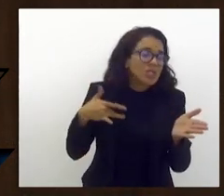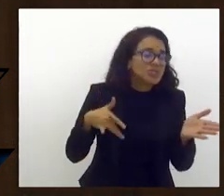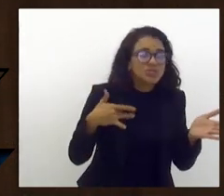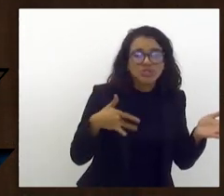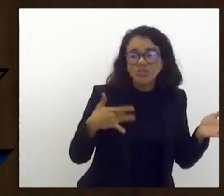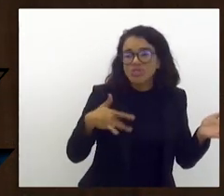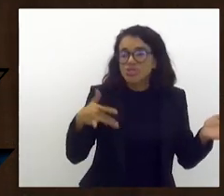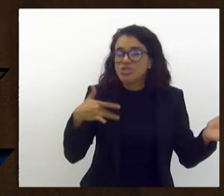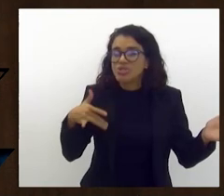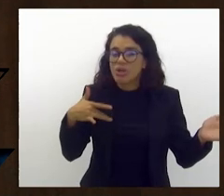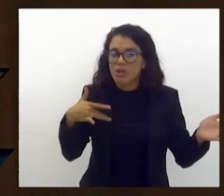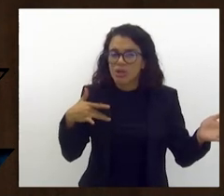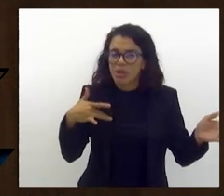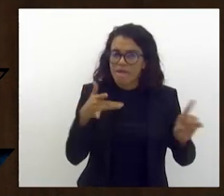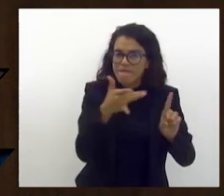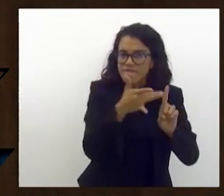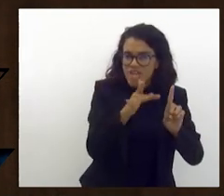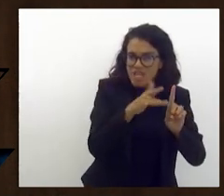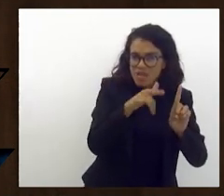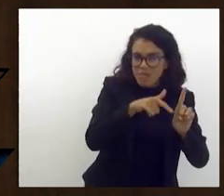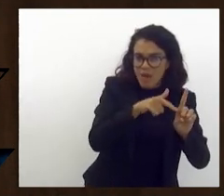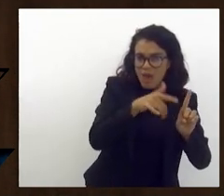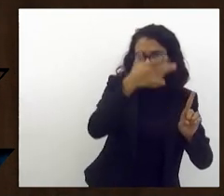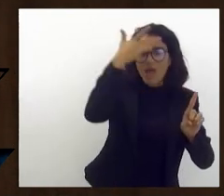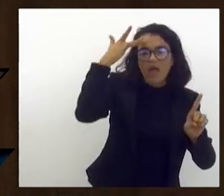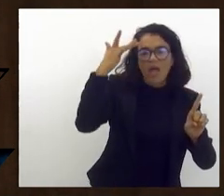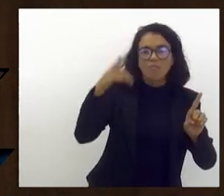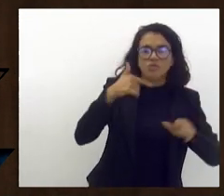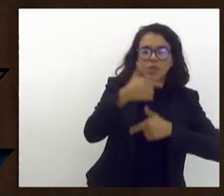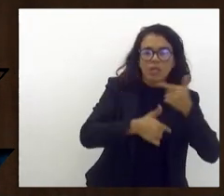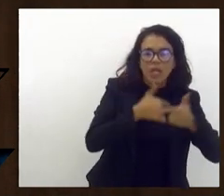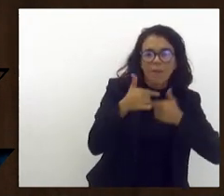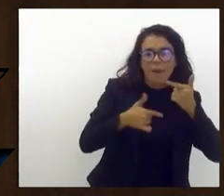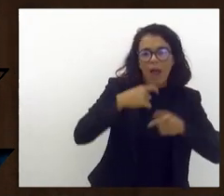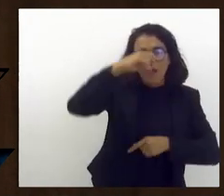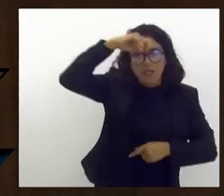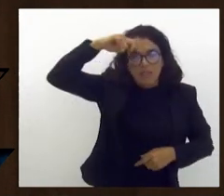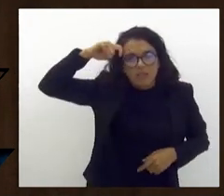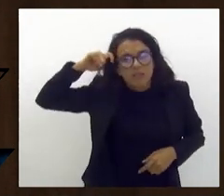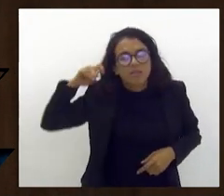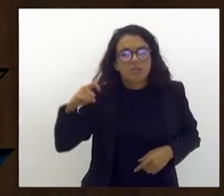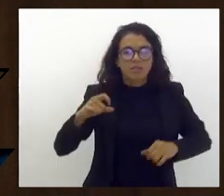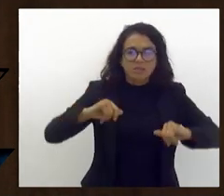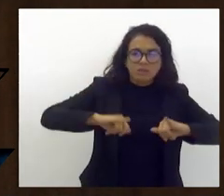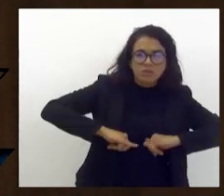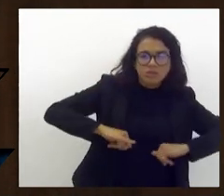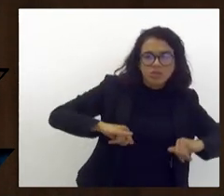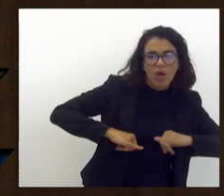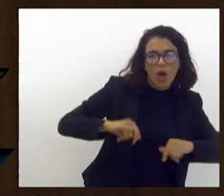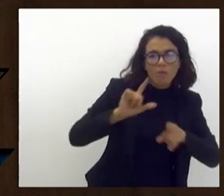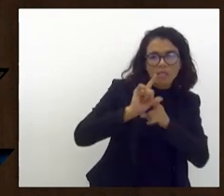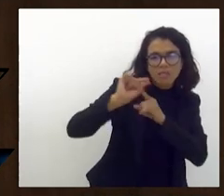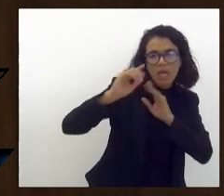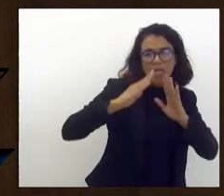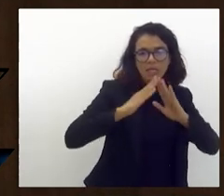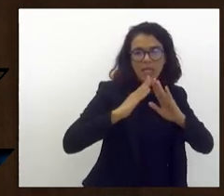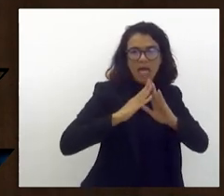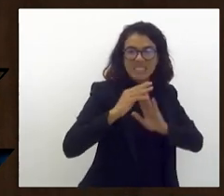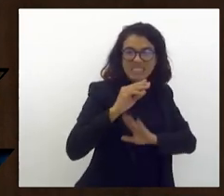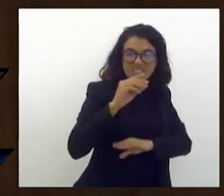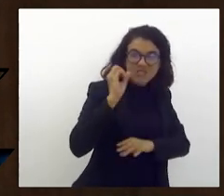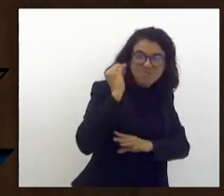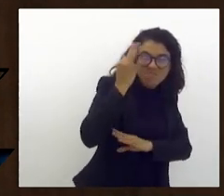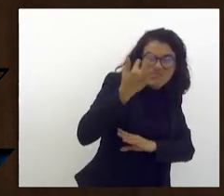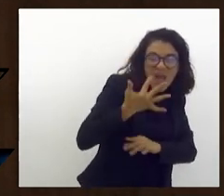sociedade. Vítima são essas pessoas que passam, é o cidadão de bem, é aquela guerreira que sai de madrugada, essa sim é